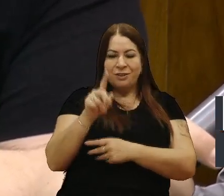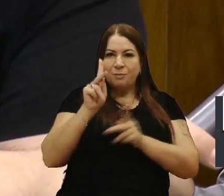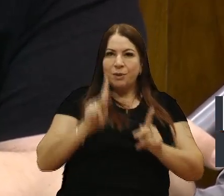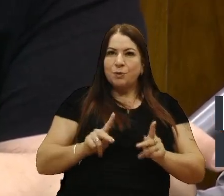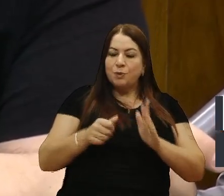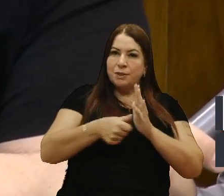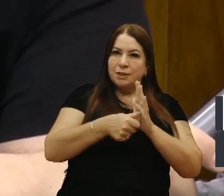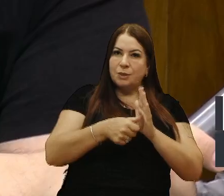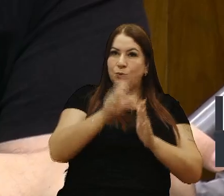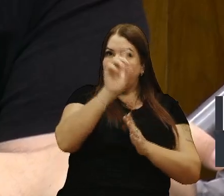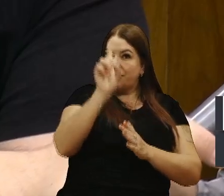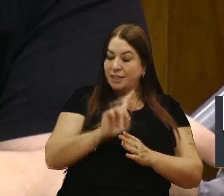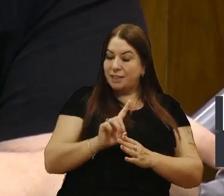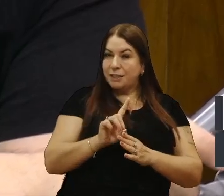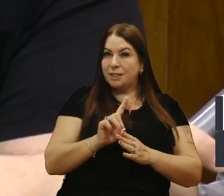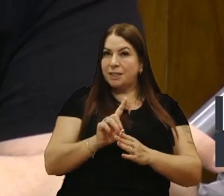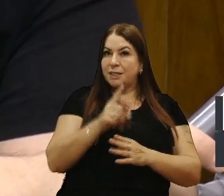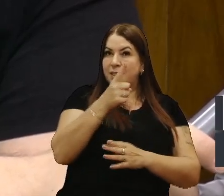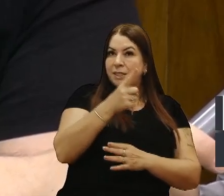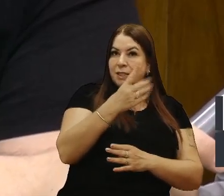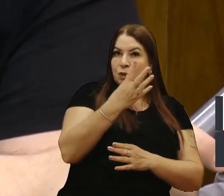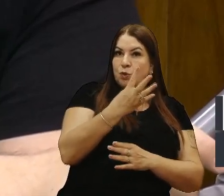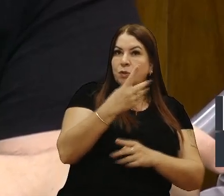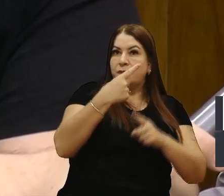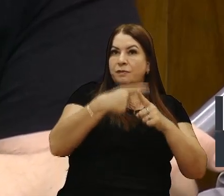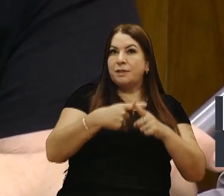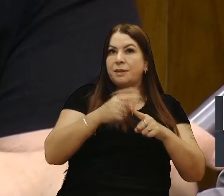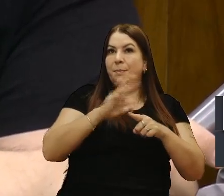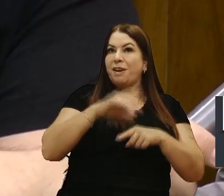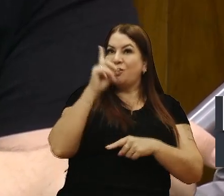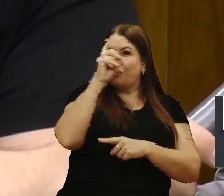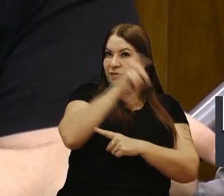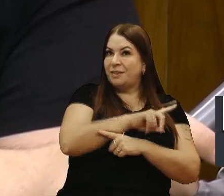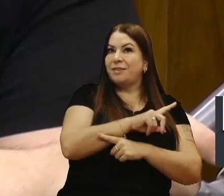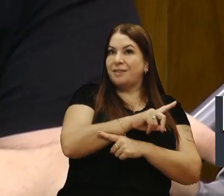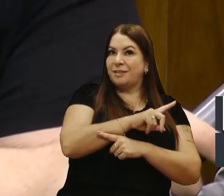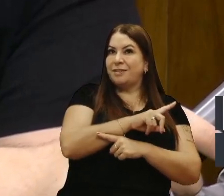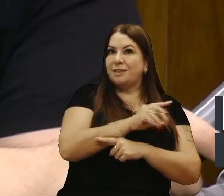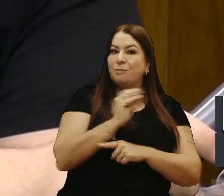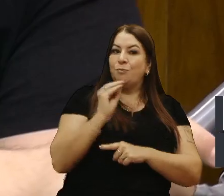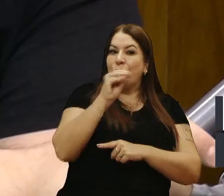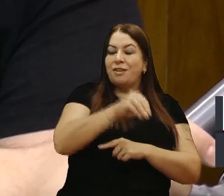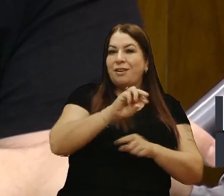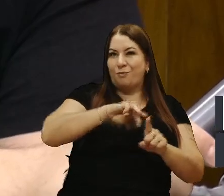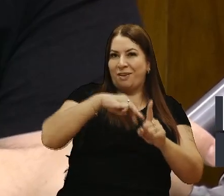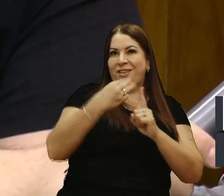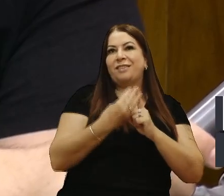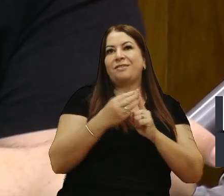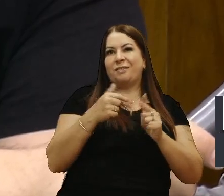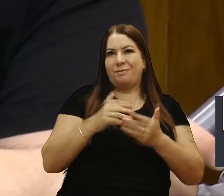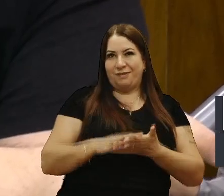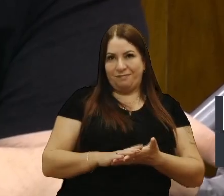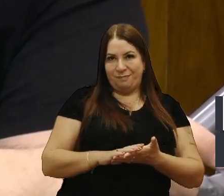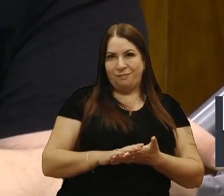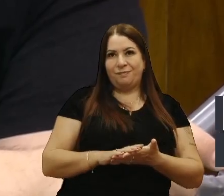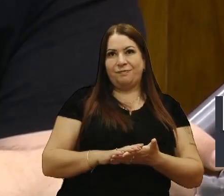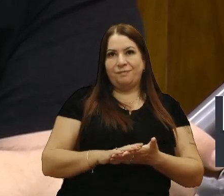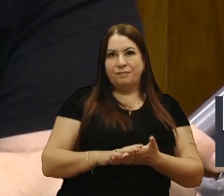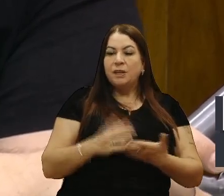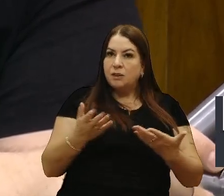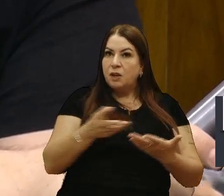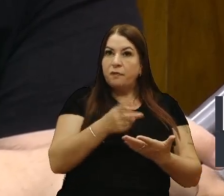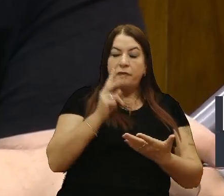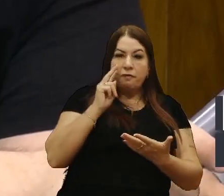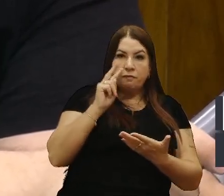com deficiência é 14 vezes mais difícil de ser colocada no mercado de trabalho. Então,